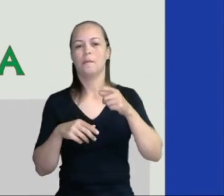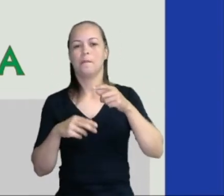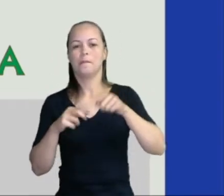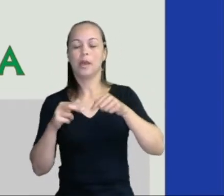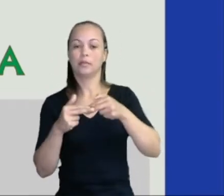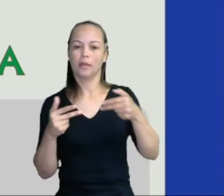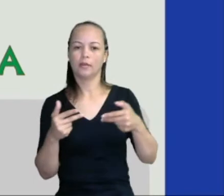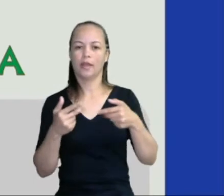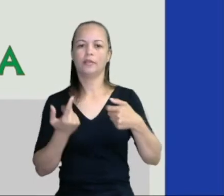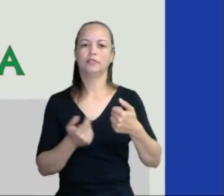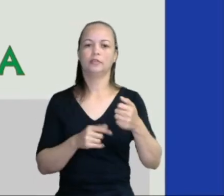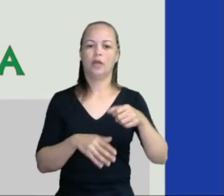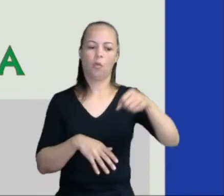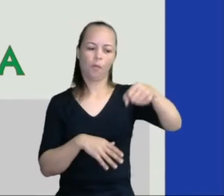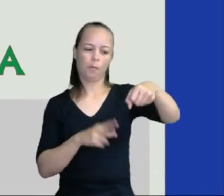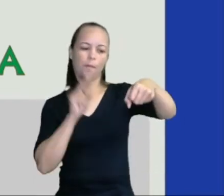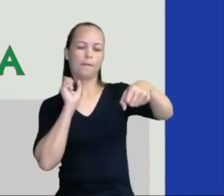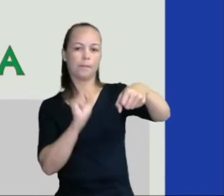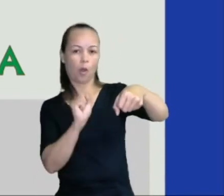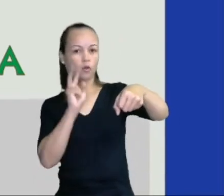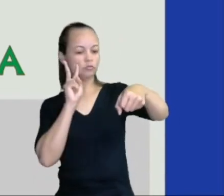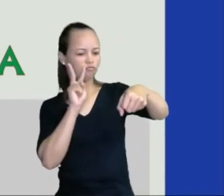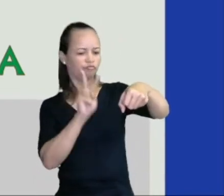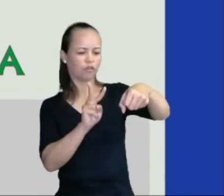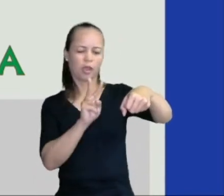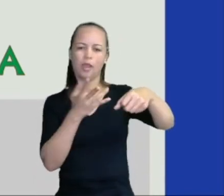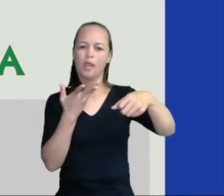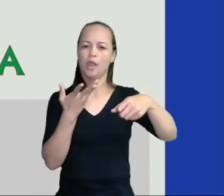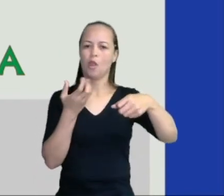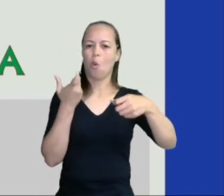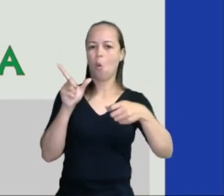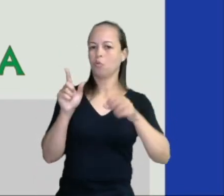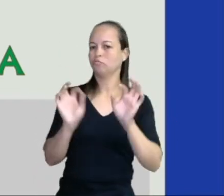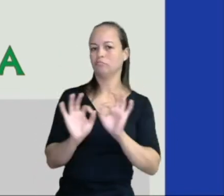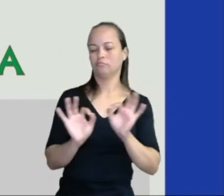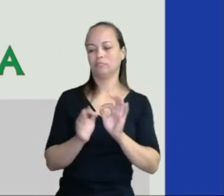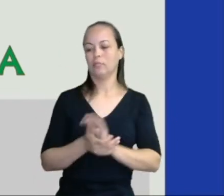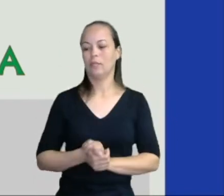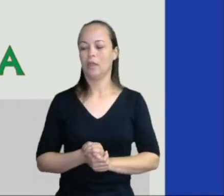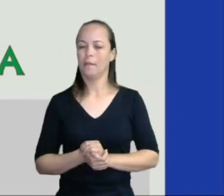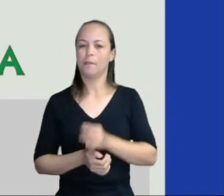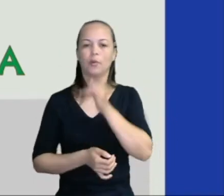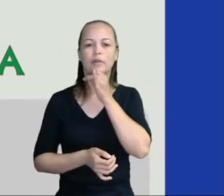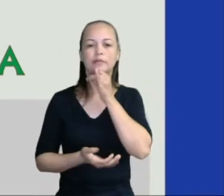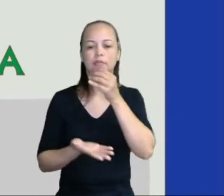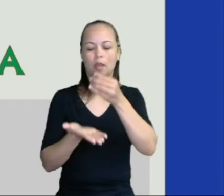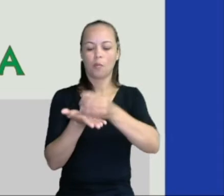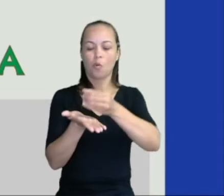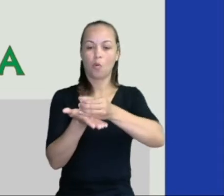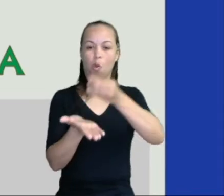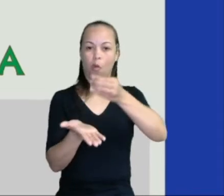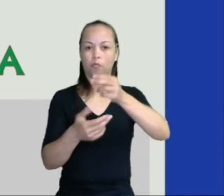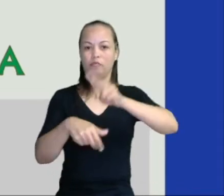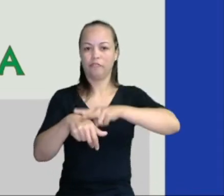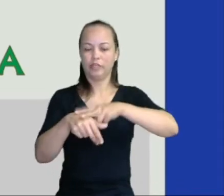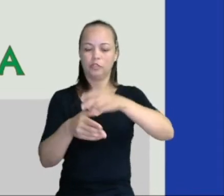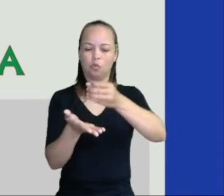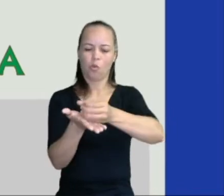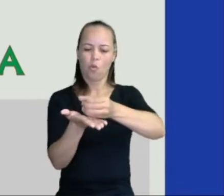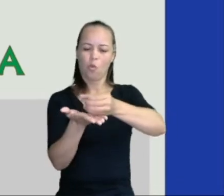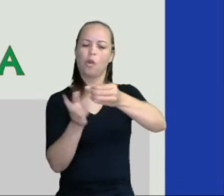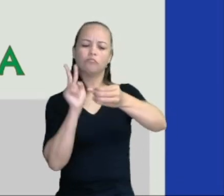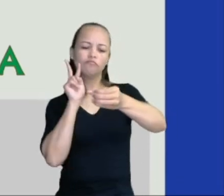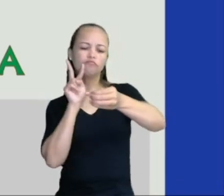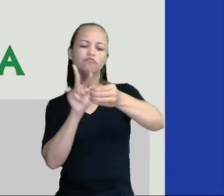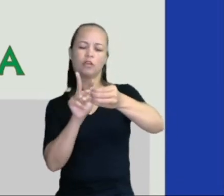transparentes e outros não são. É o caso do copo. Por exemplo, olha o copo de vidro, ele é totalmente transparente. Se você colocar o suco